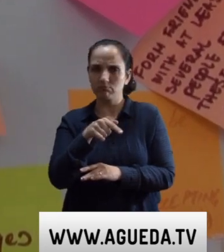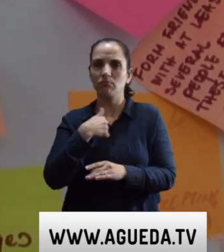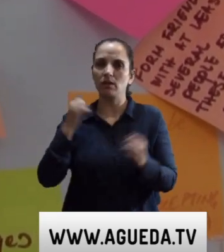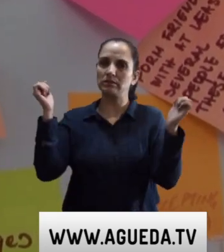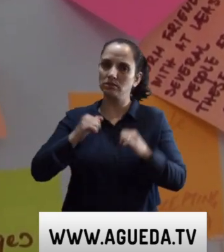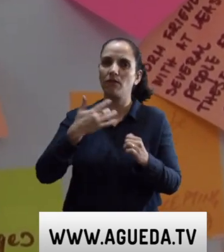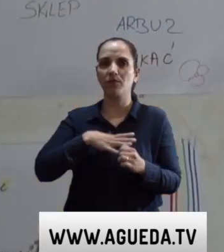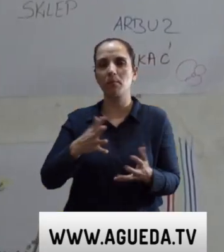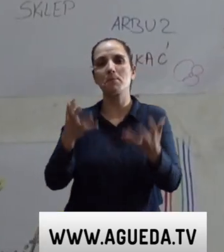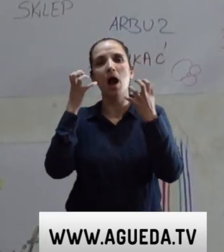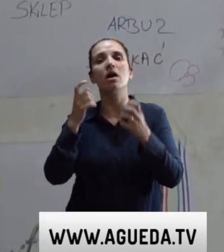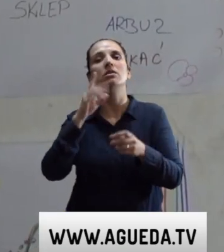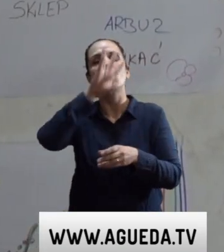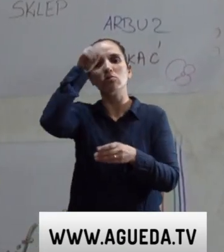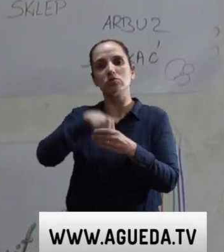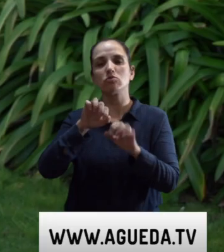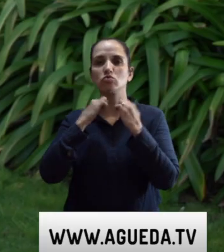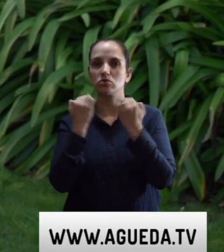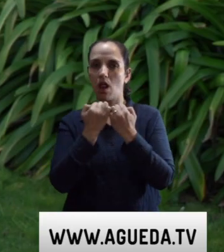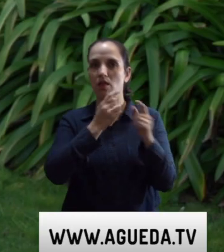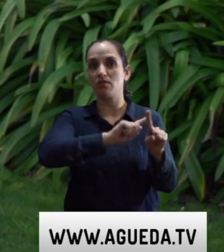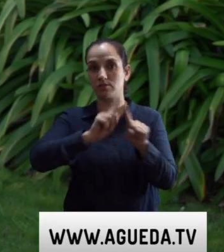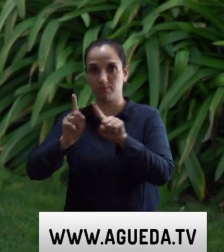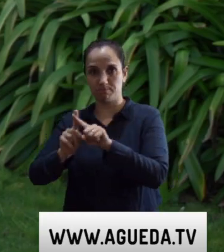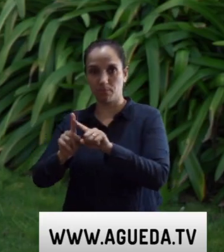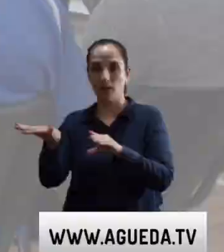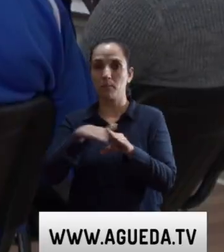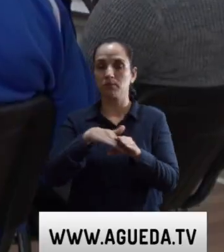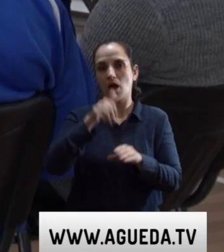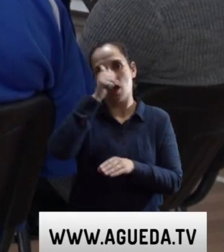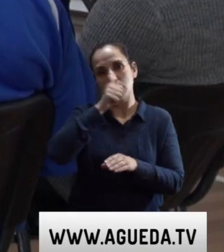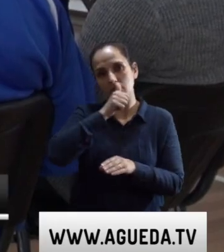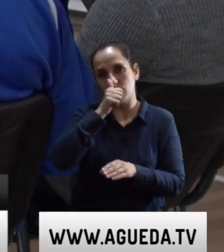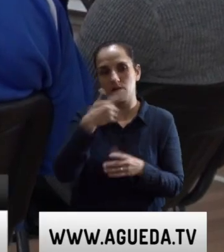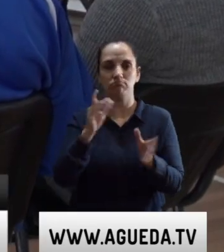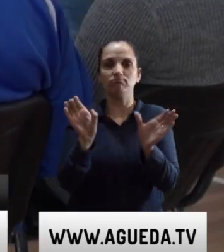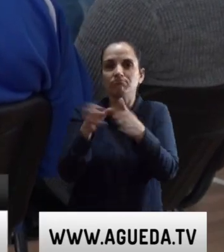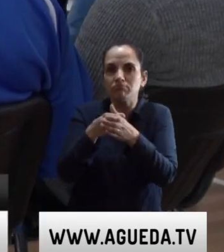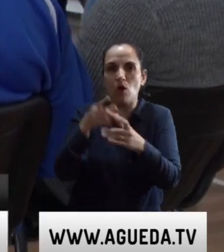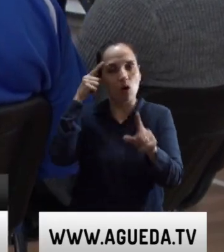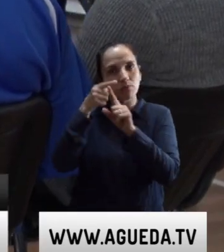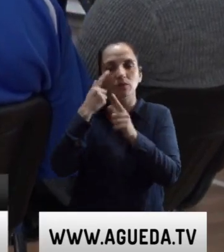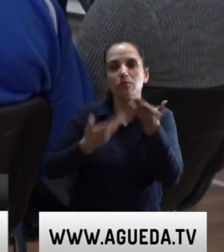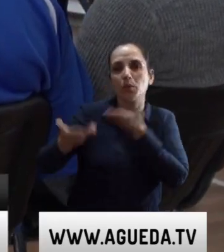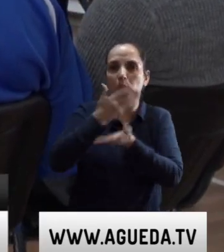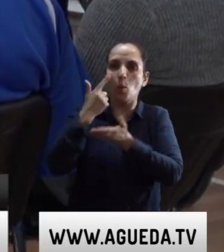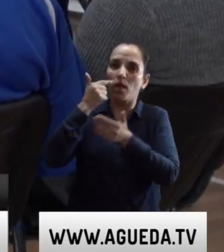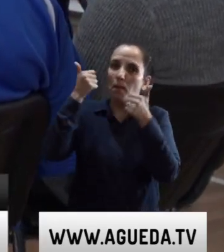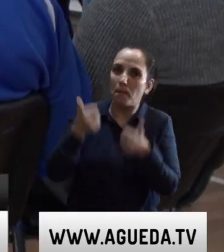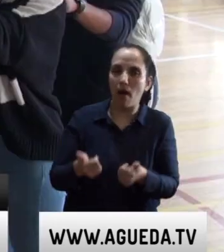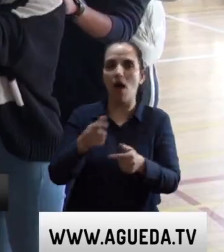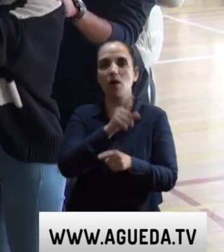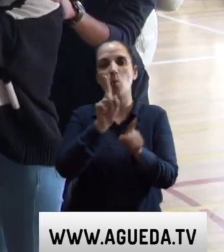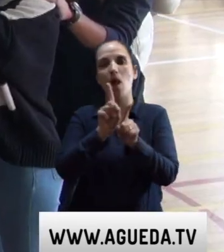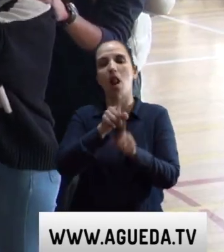sim, queremos trabalhar a inclusão social através da diversidade. Participaram em atividades de team building para se conhecerem uns aos